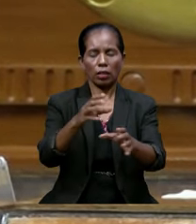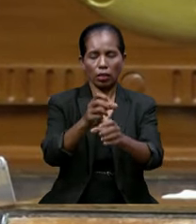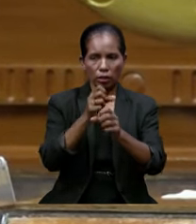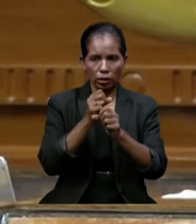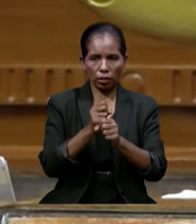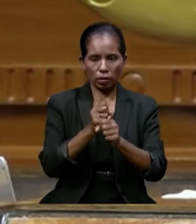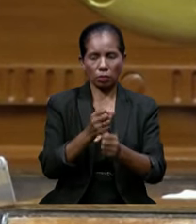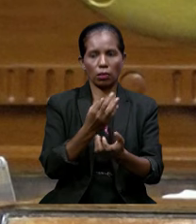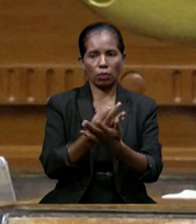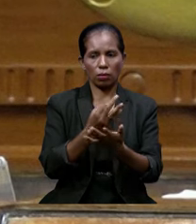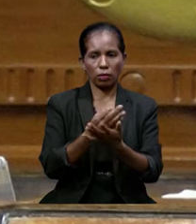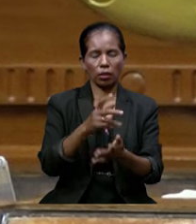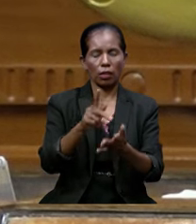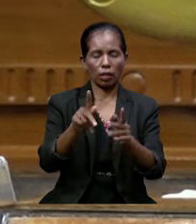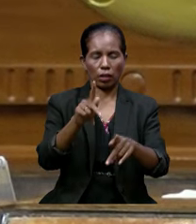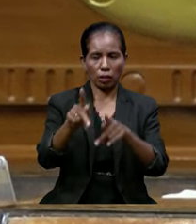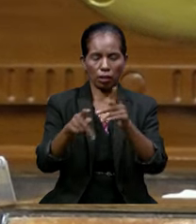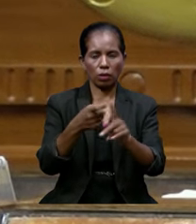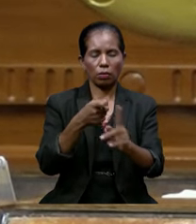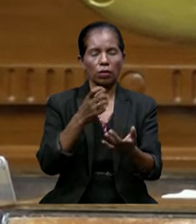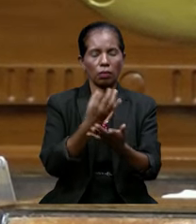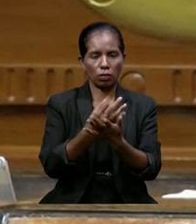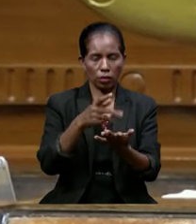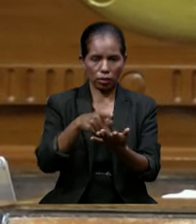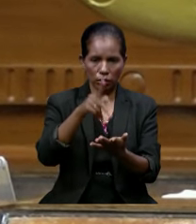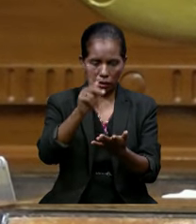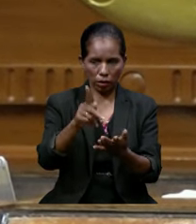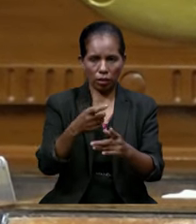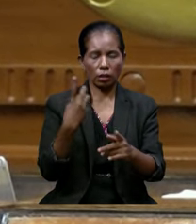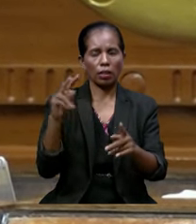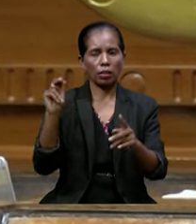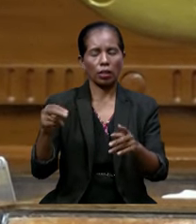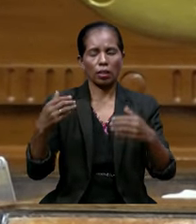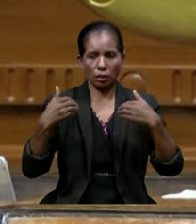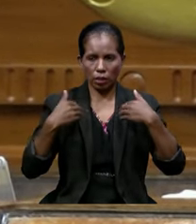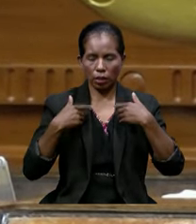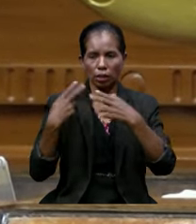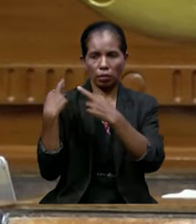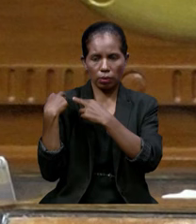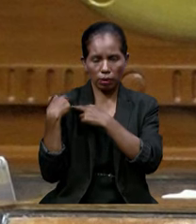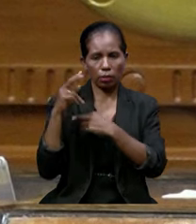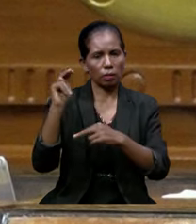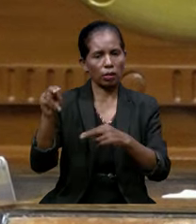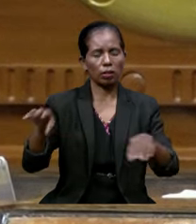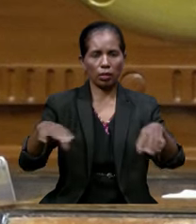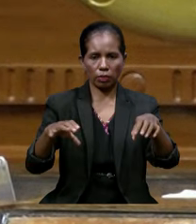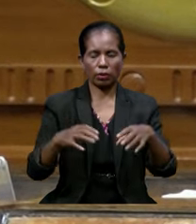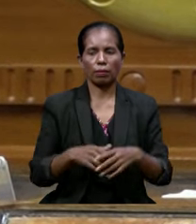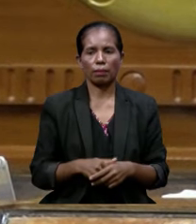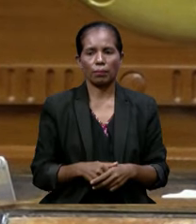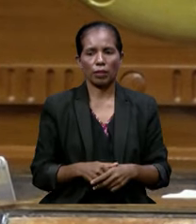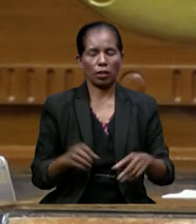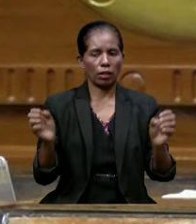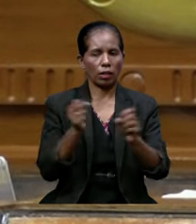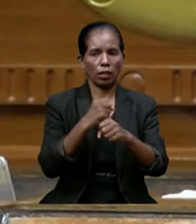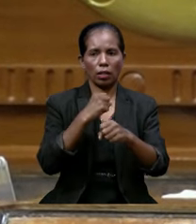ka salário ne osam povo niang mai os osam povo niang osam estado niang ni tem que ir responsabilização ba ni serviço la halo